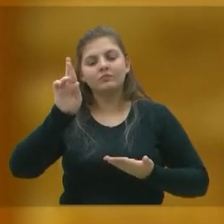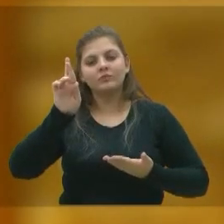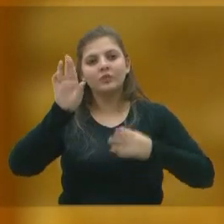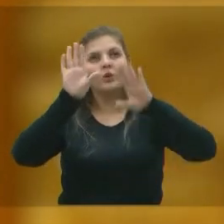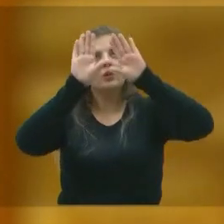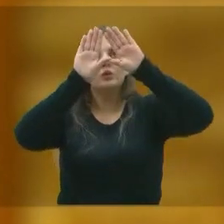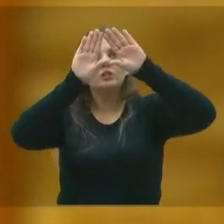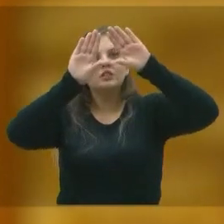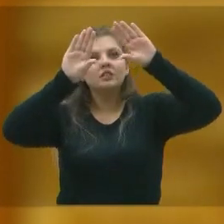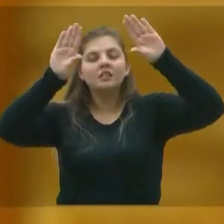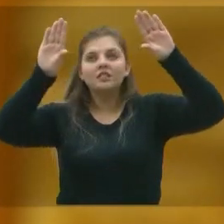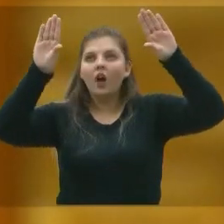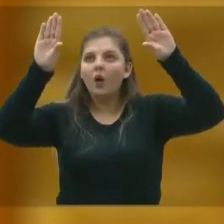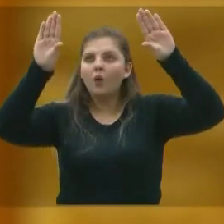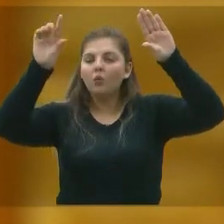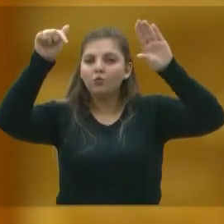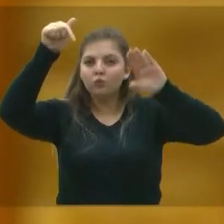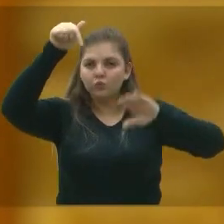céu descer aqui.